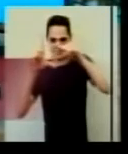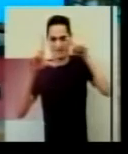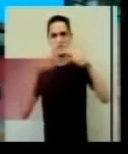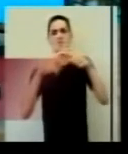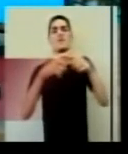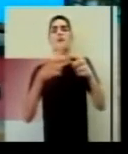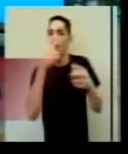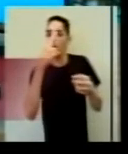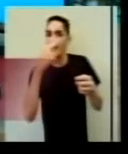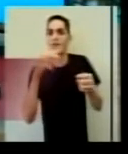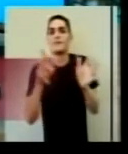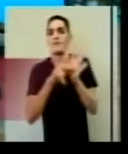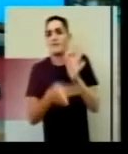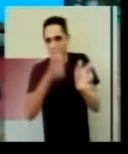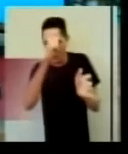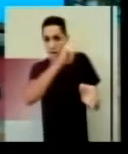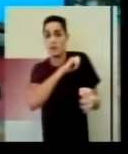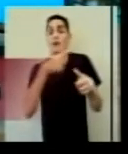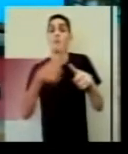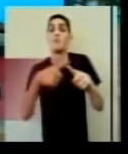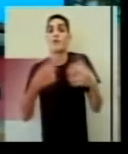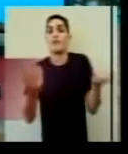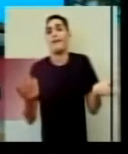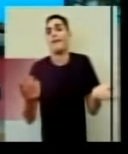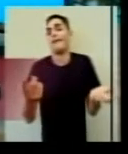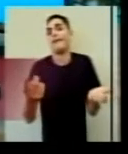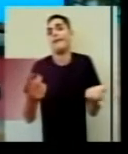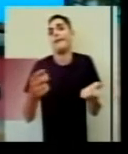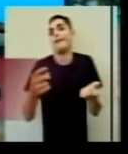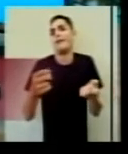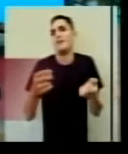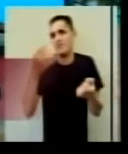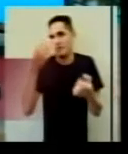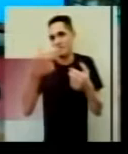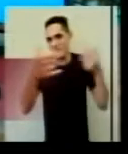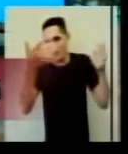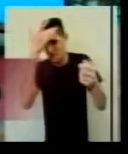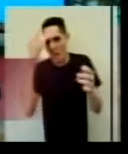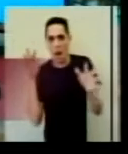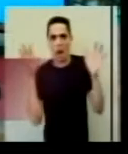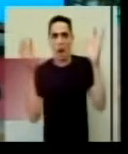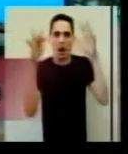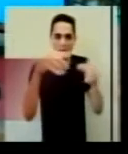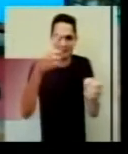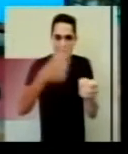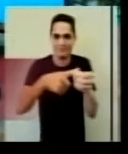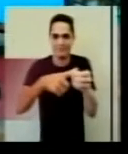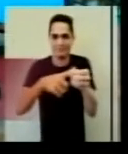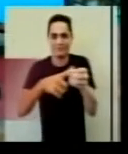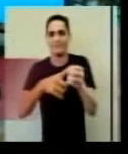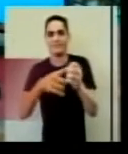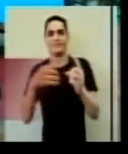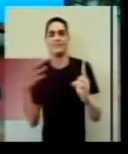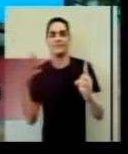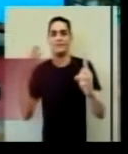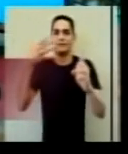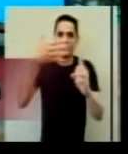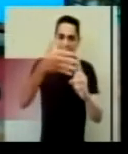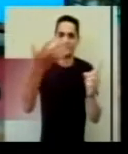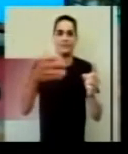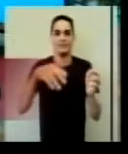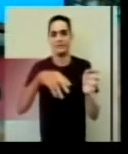Por que essa curva é parecida? Porque há um intercâmbio entre cidades muito grande. E São